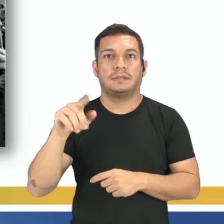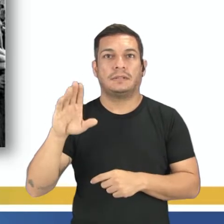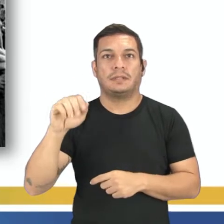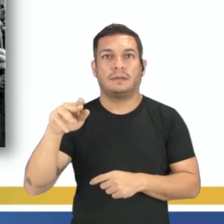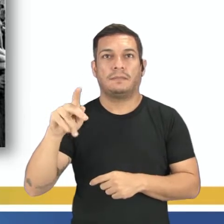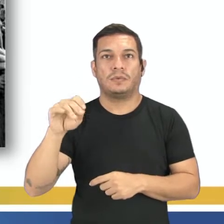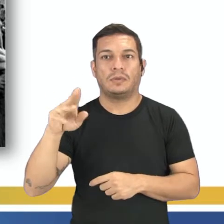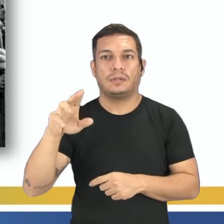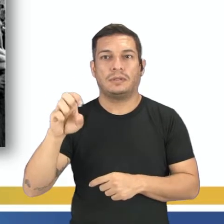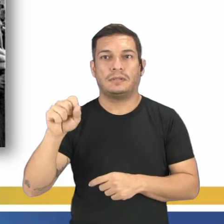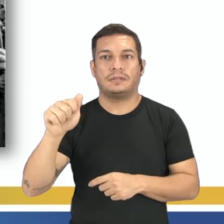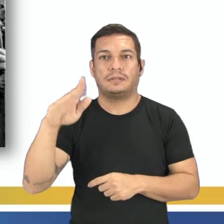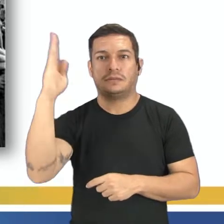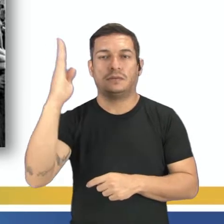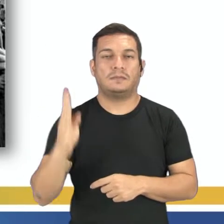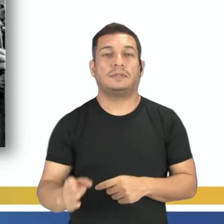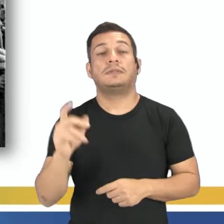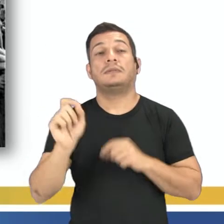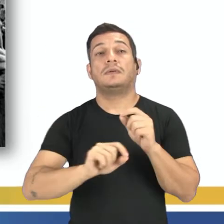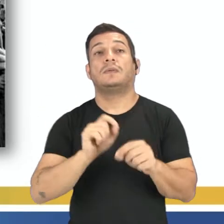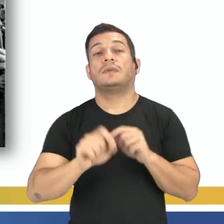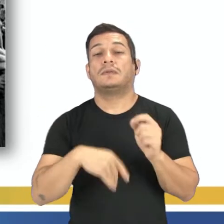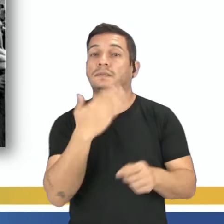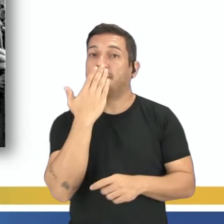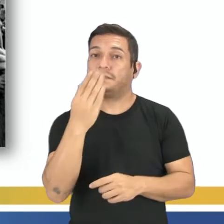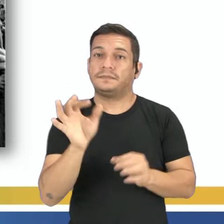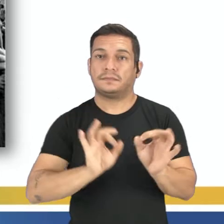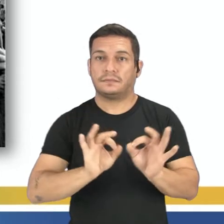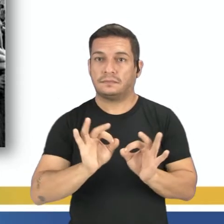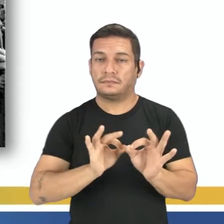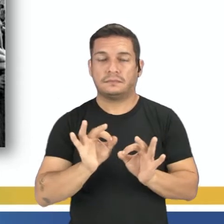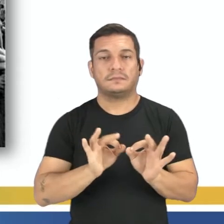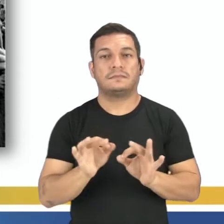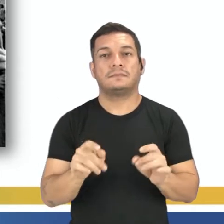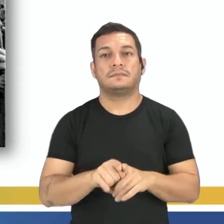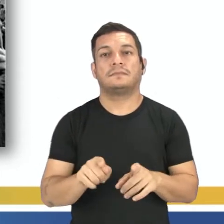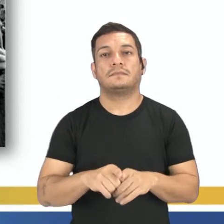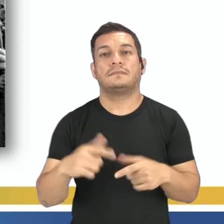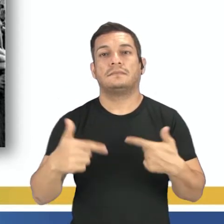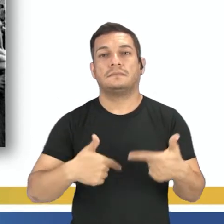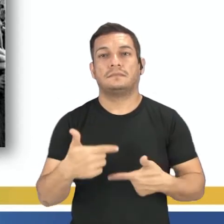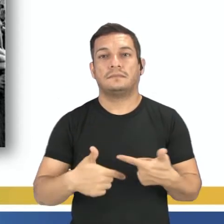Ligas Camponesas, ela foi um tipo de organização dos